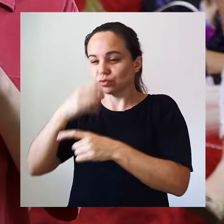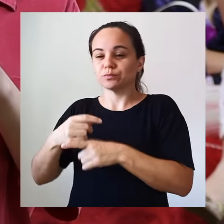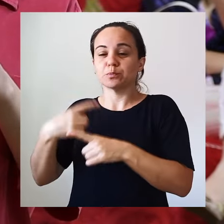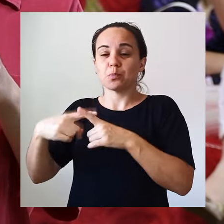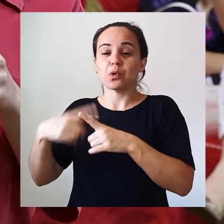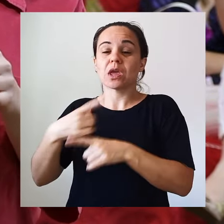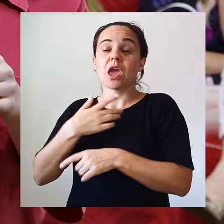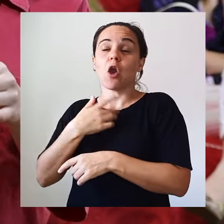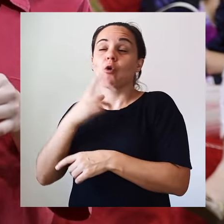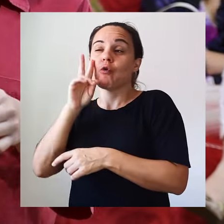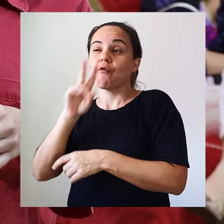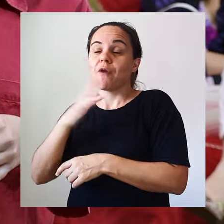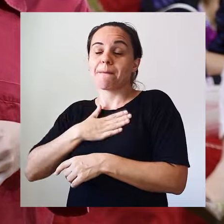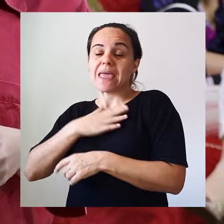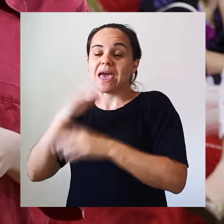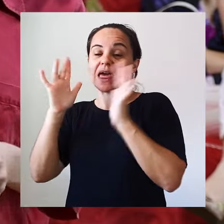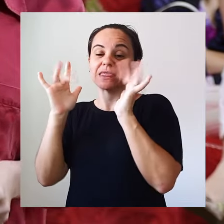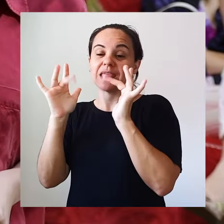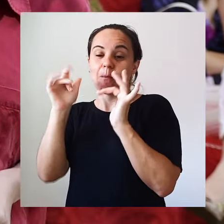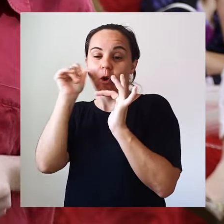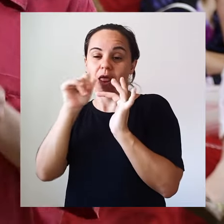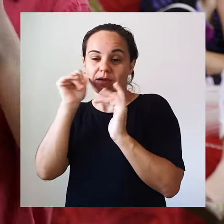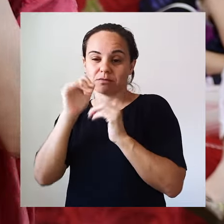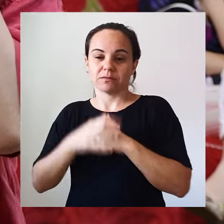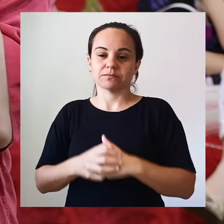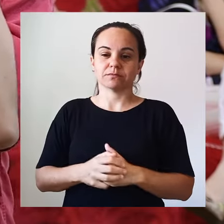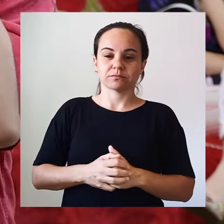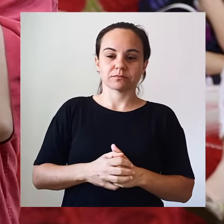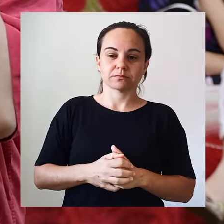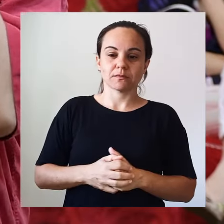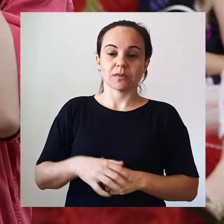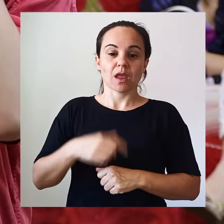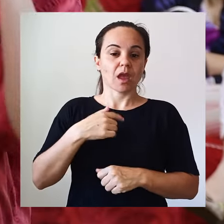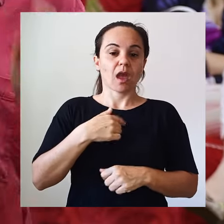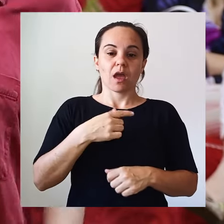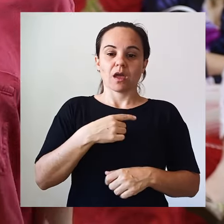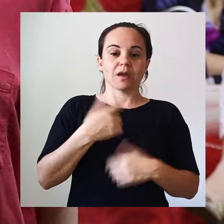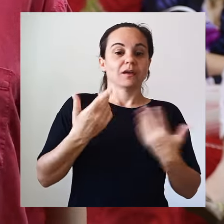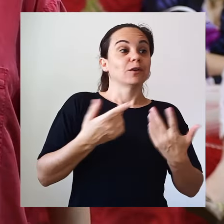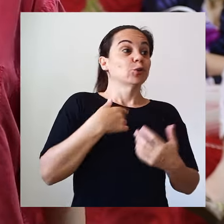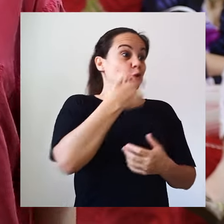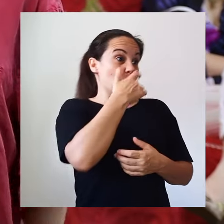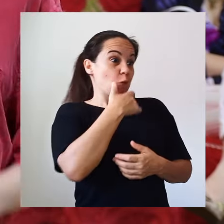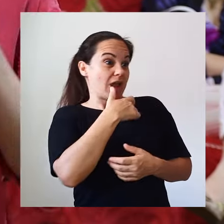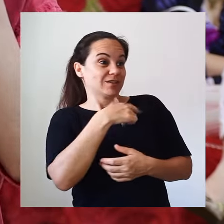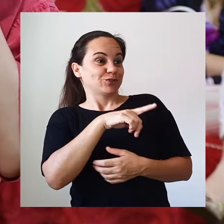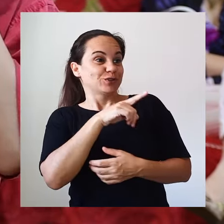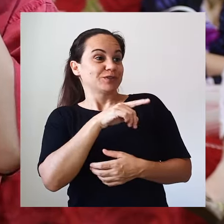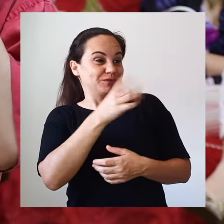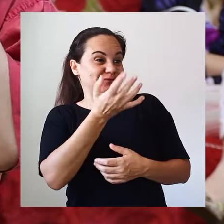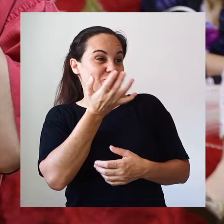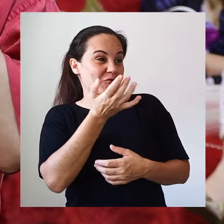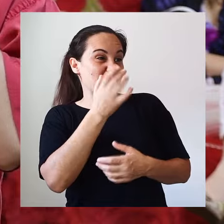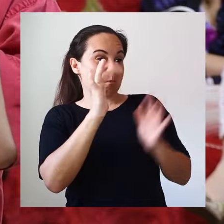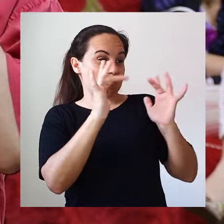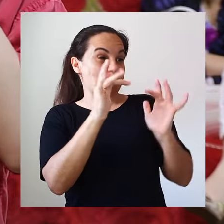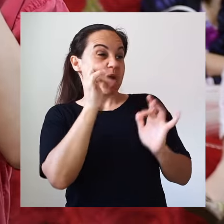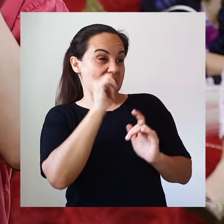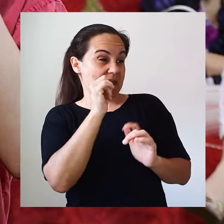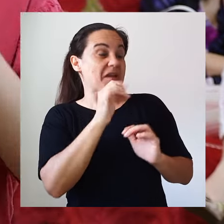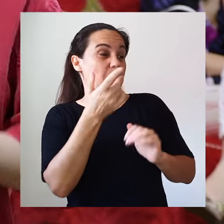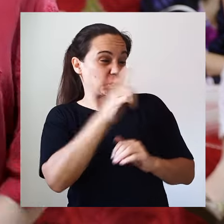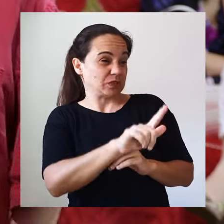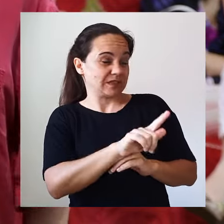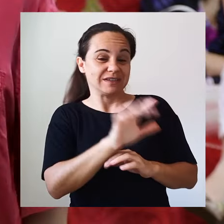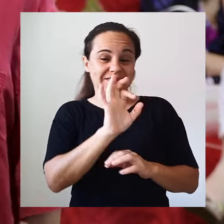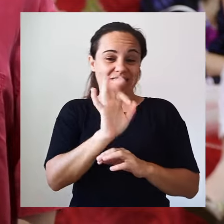merda que nem tu. Eu não sou piá, eu sou um homem. Tenho até um bigode. Tu pegou o cílio da